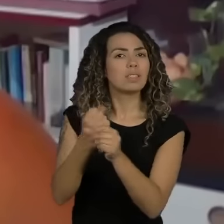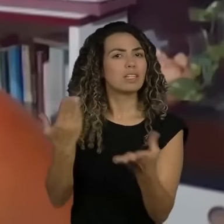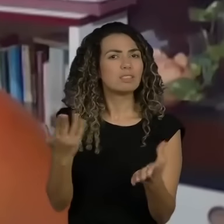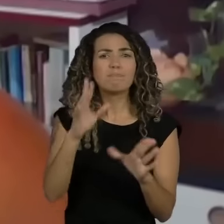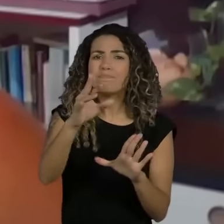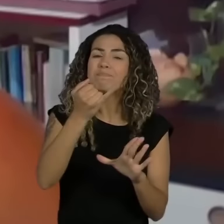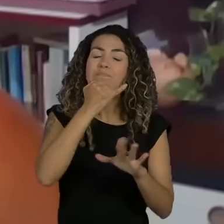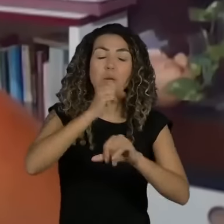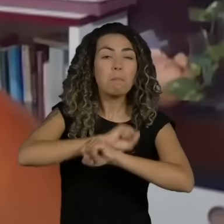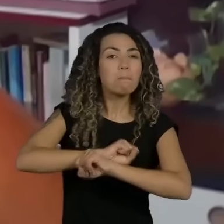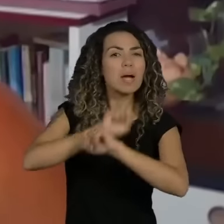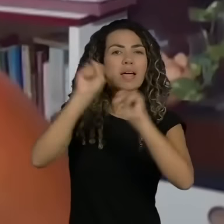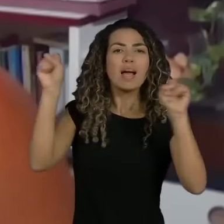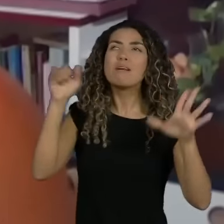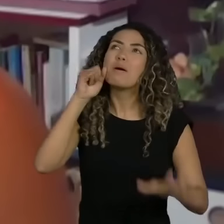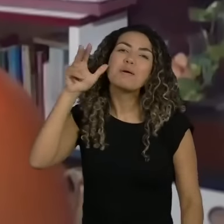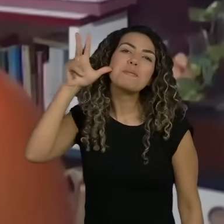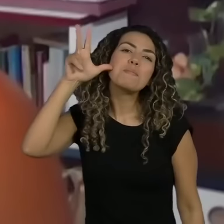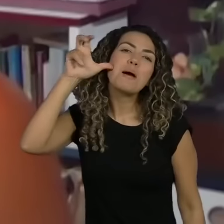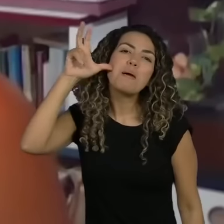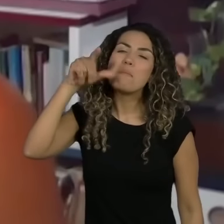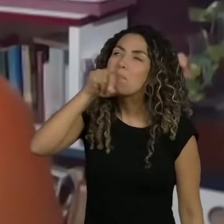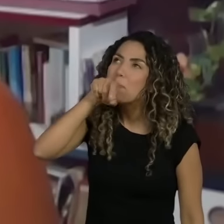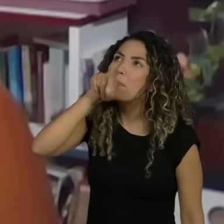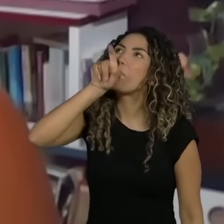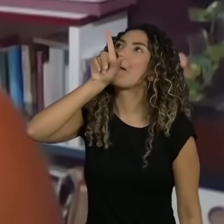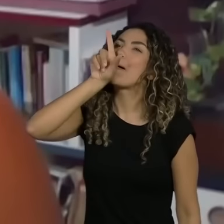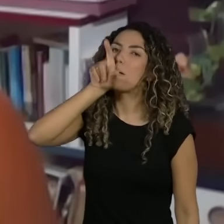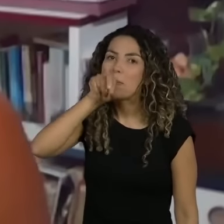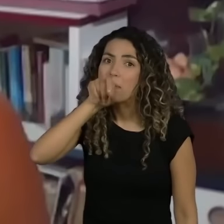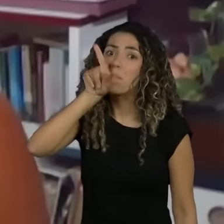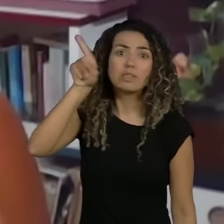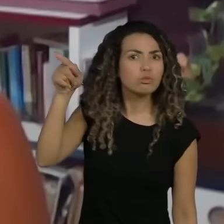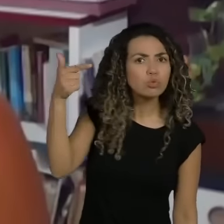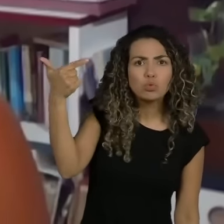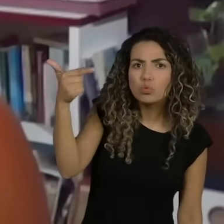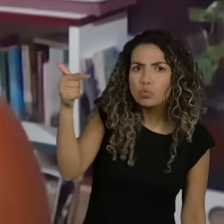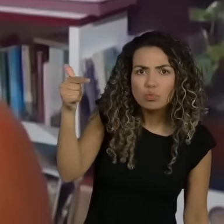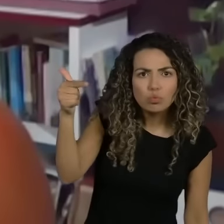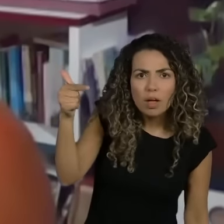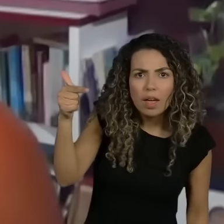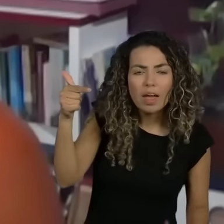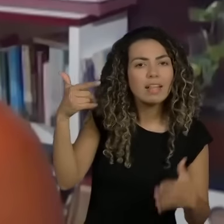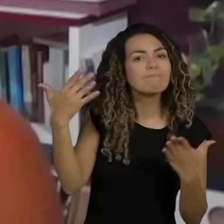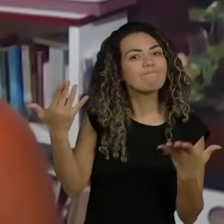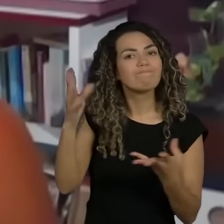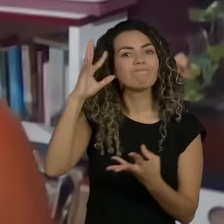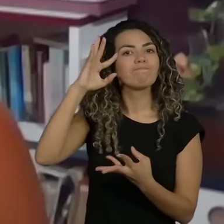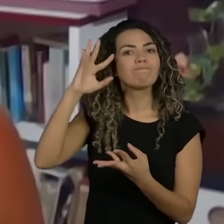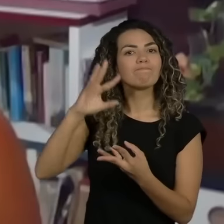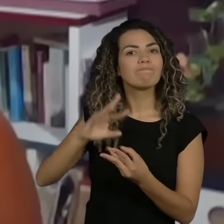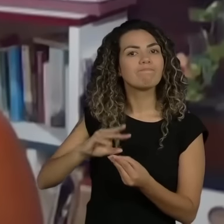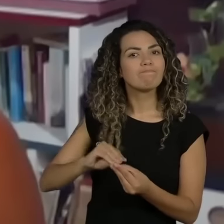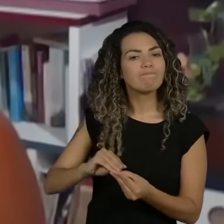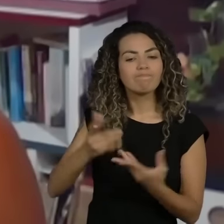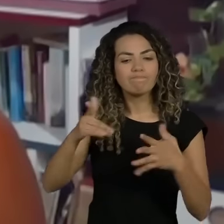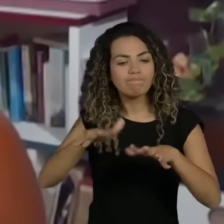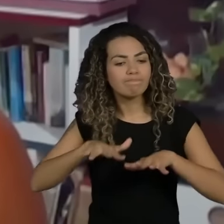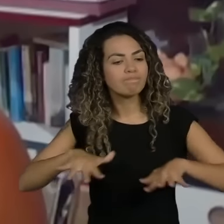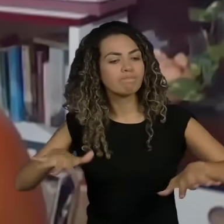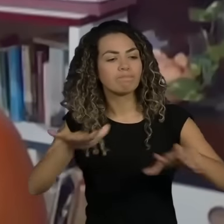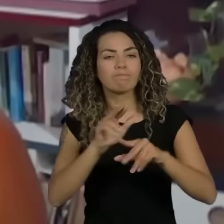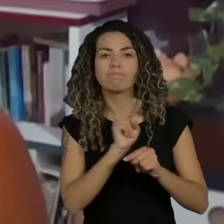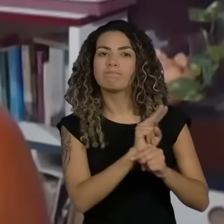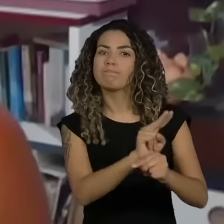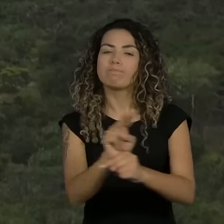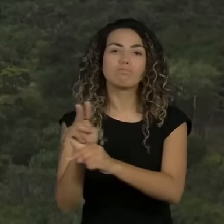canta, ela deixa de executar um repertório que é importante para a proteção de territórios, para a atração de parceiros